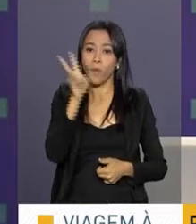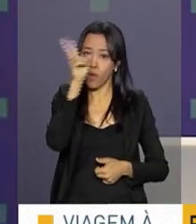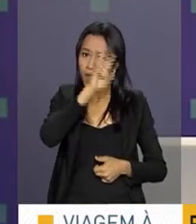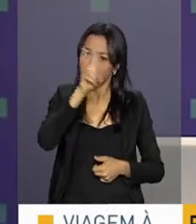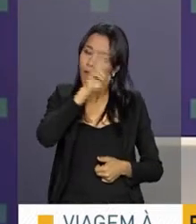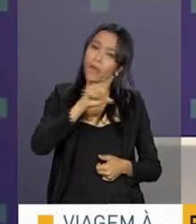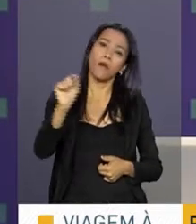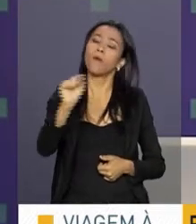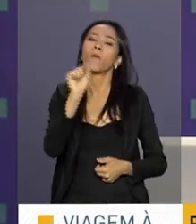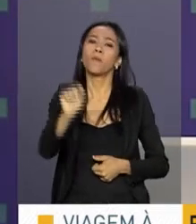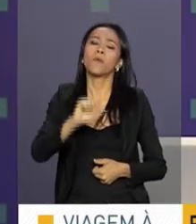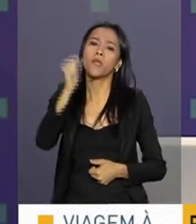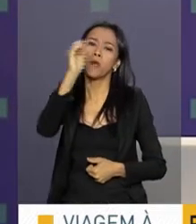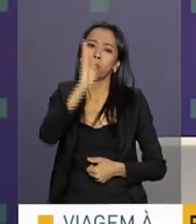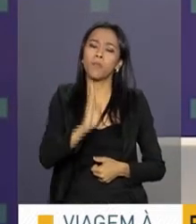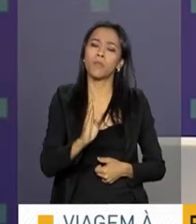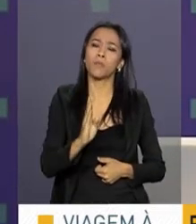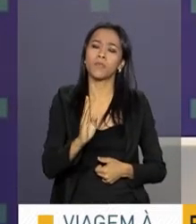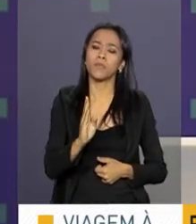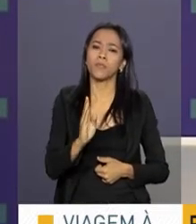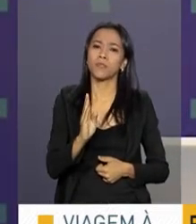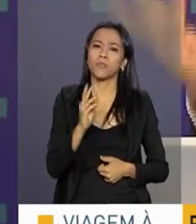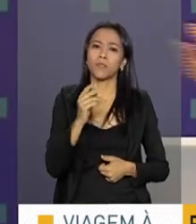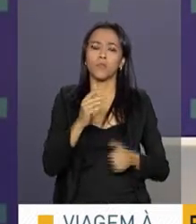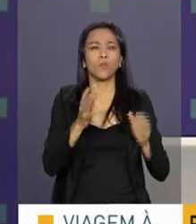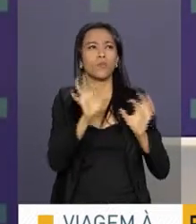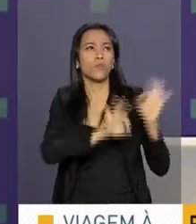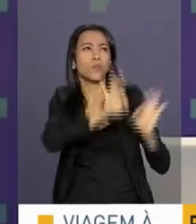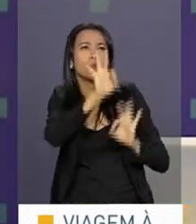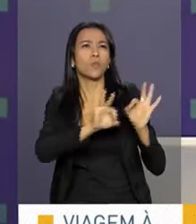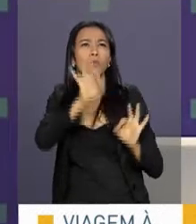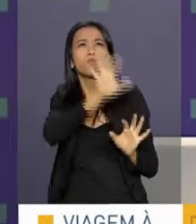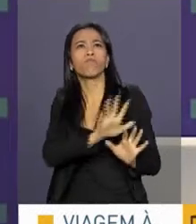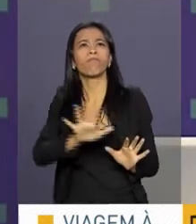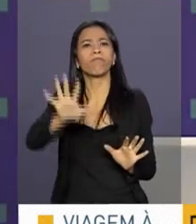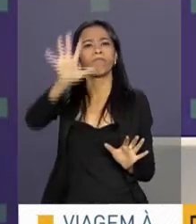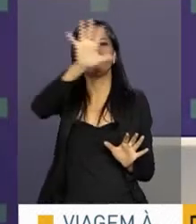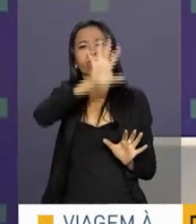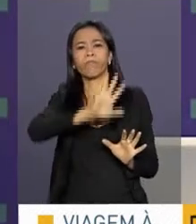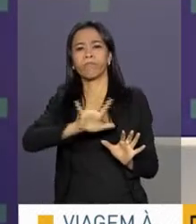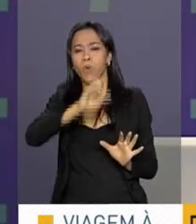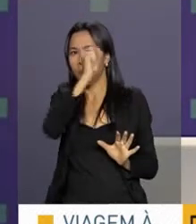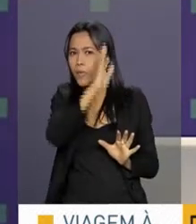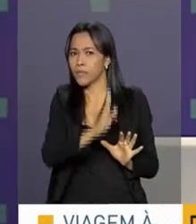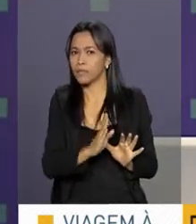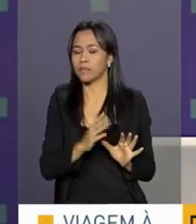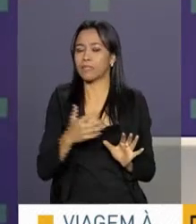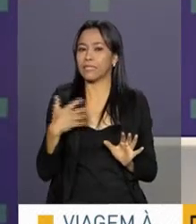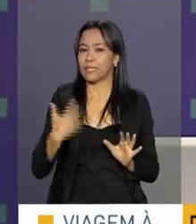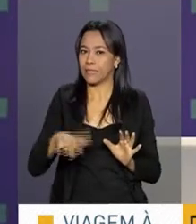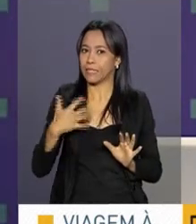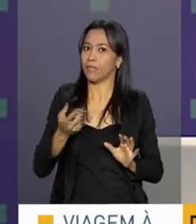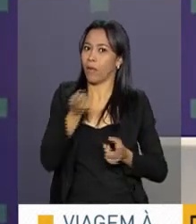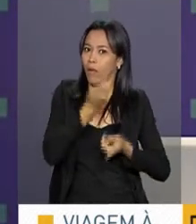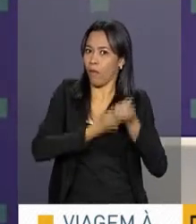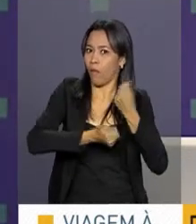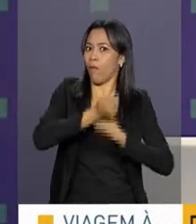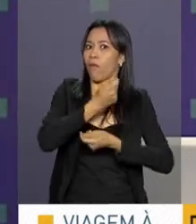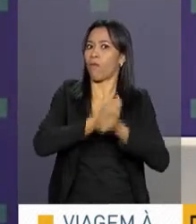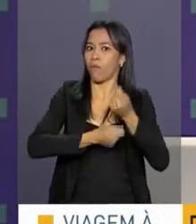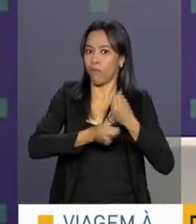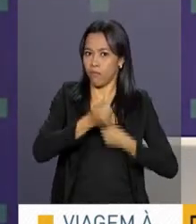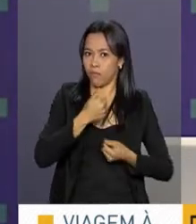é o Brasil em termos da sua composição, da sua magnitude. O Brasil é uma grande economia